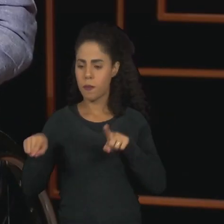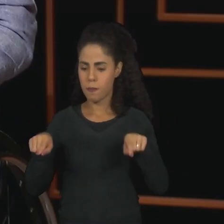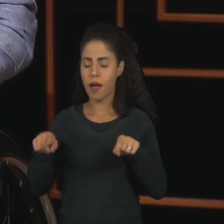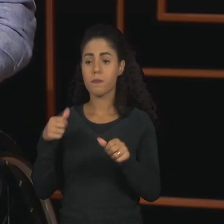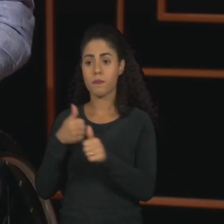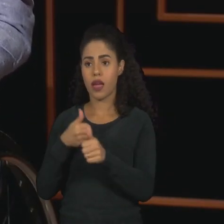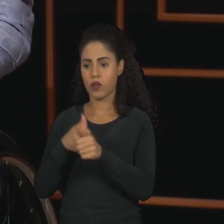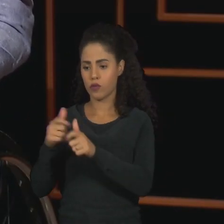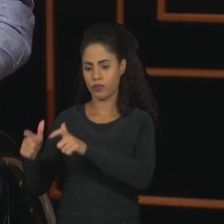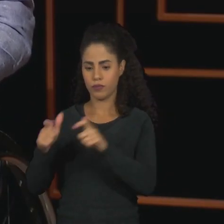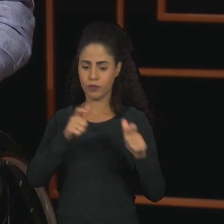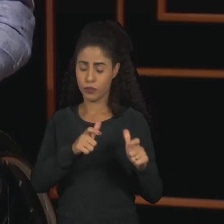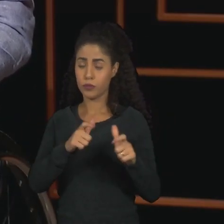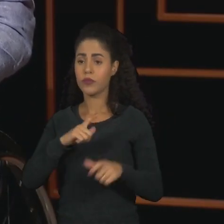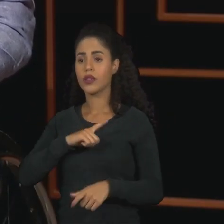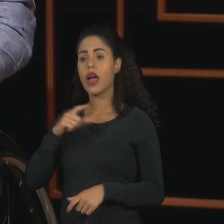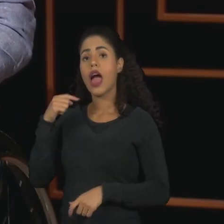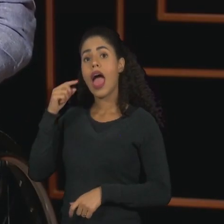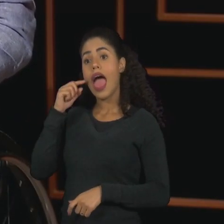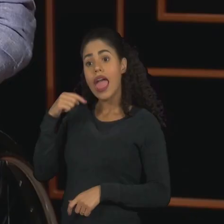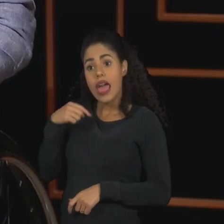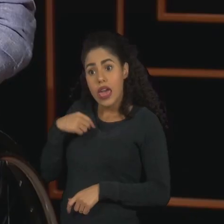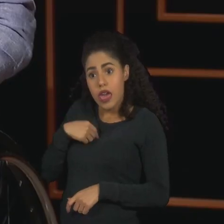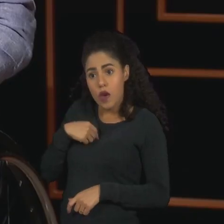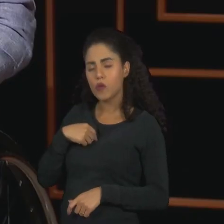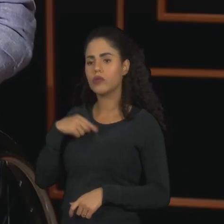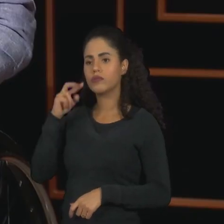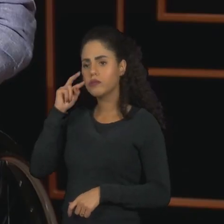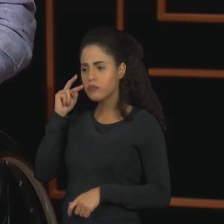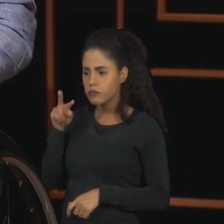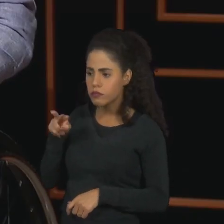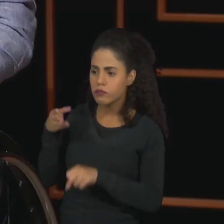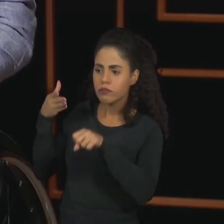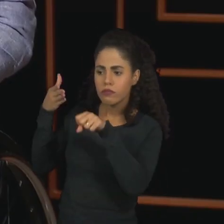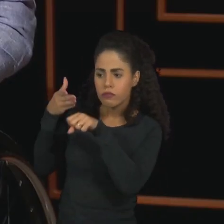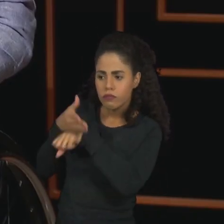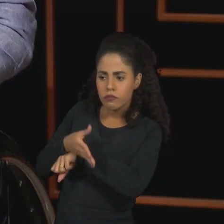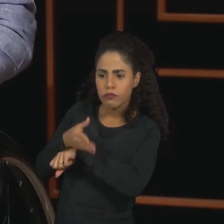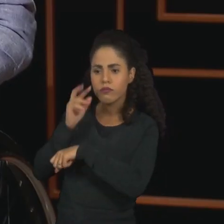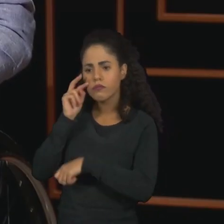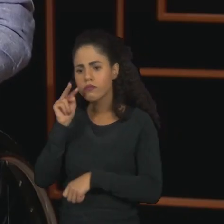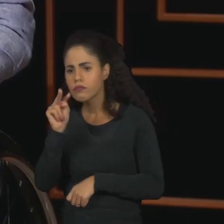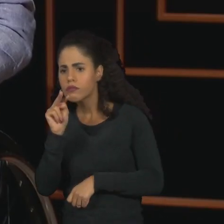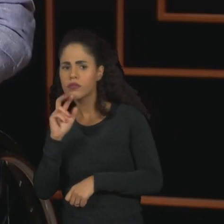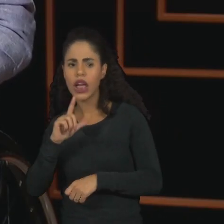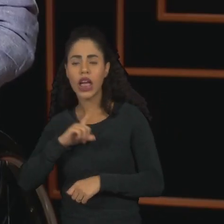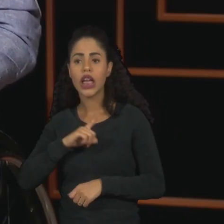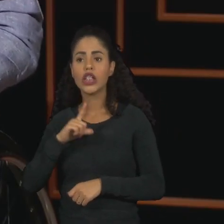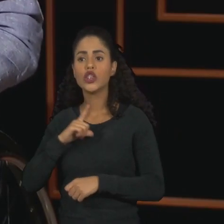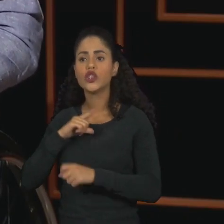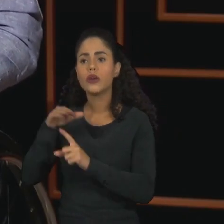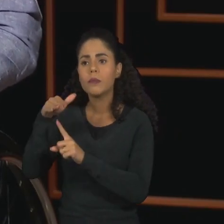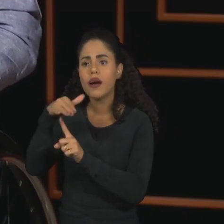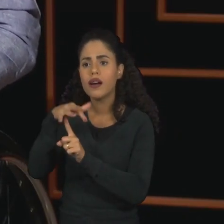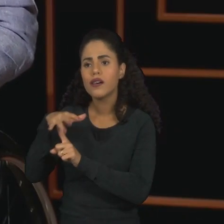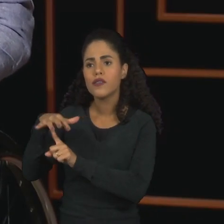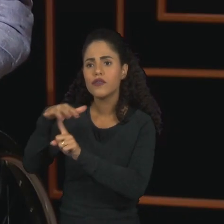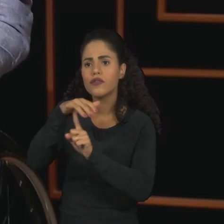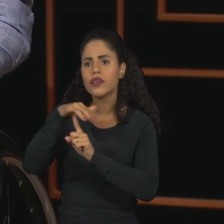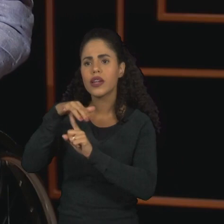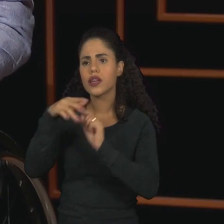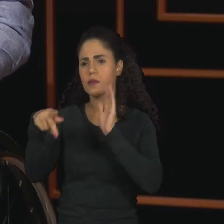Arvos. Eu entro nas Arvos e vejo que tinha uma feirinha de